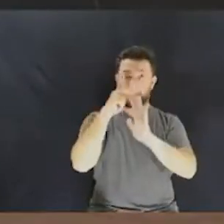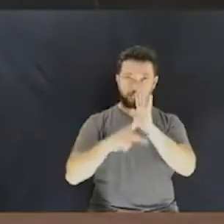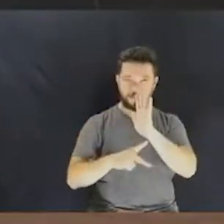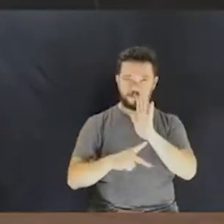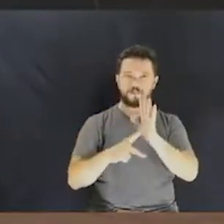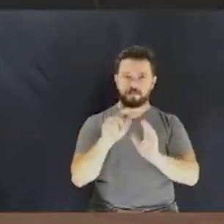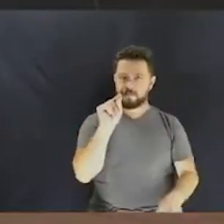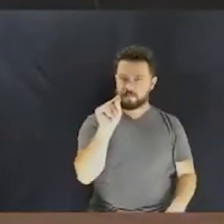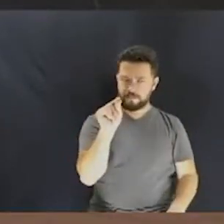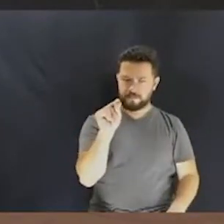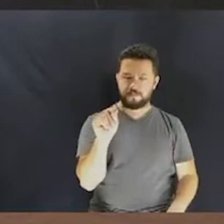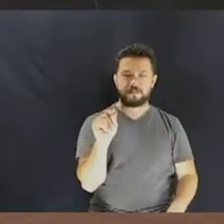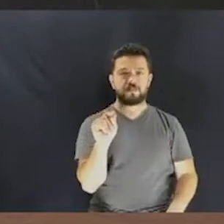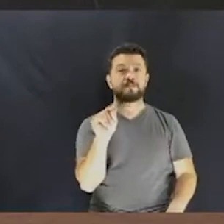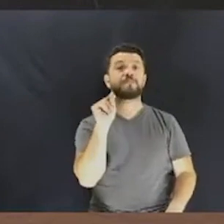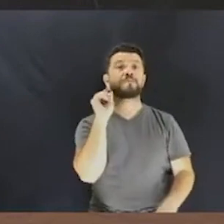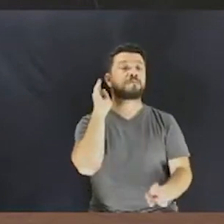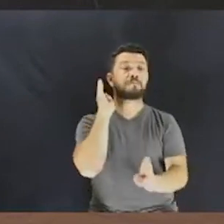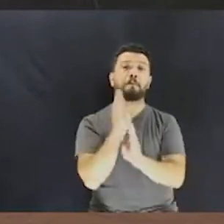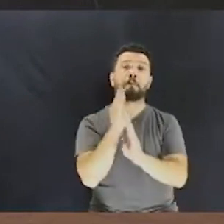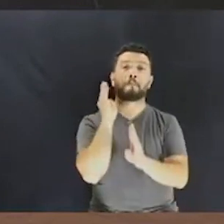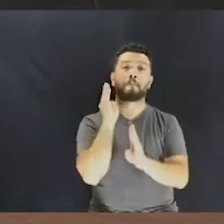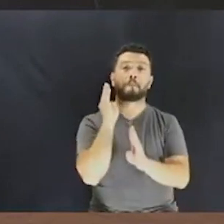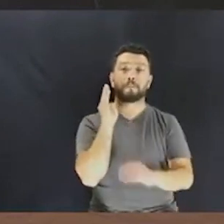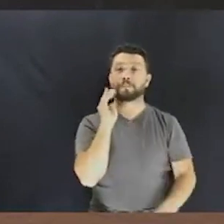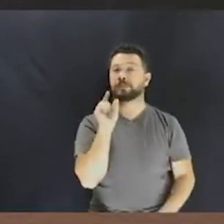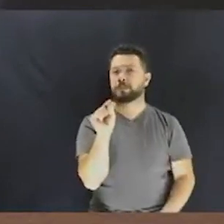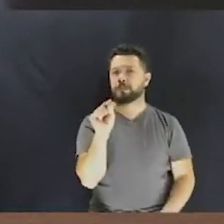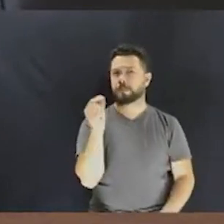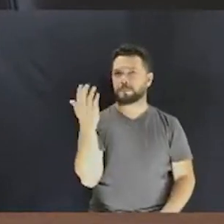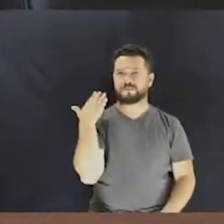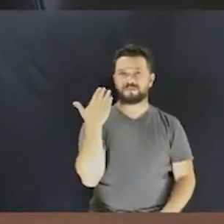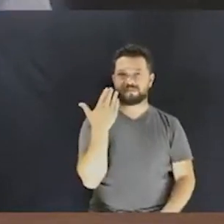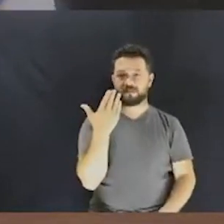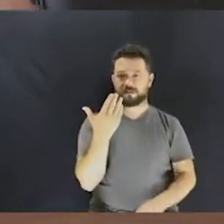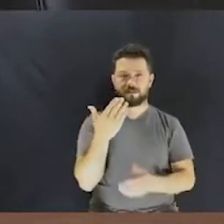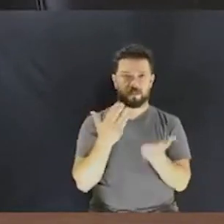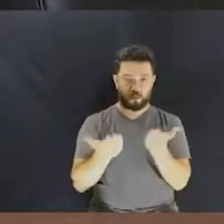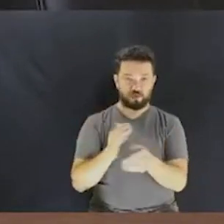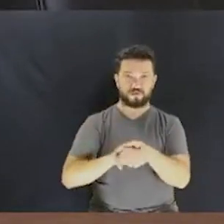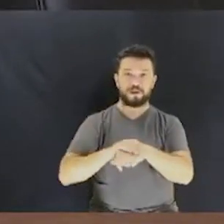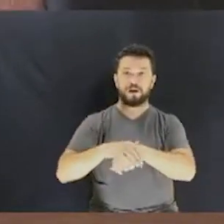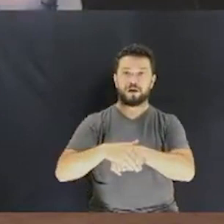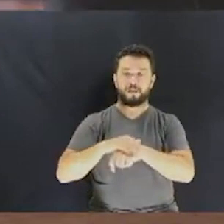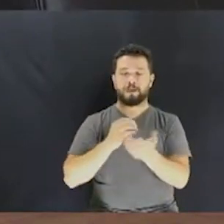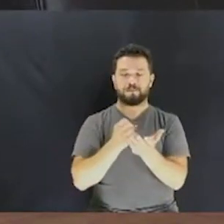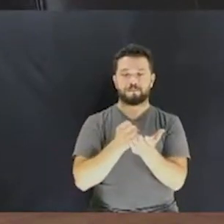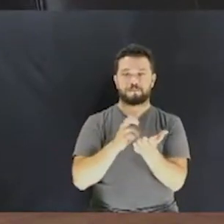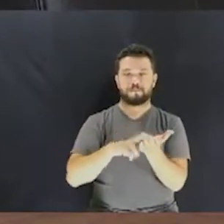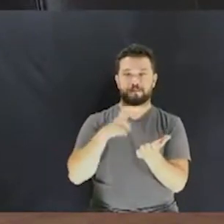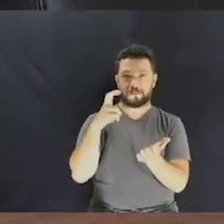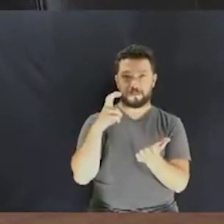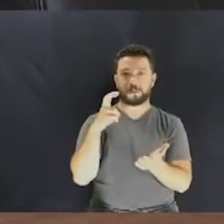E, coincidentemente, hoje, 6 horas da manhã, eu recebi uma mensagem. Um amigo meu, trabalha na Rede Condor, em Santa Felicidade, está no